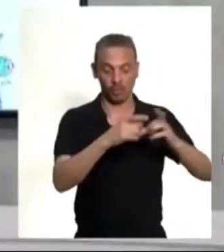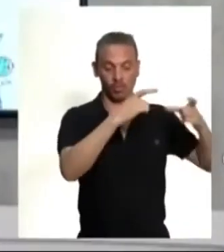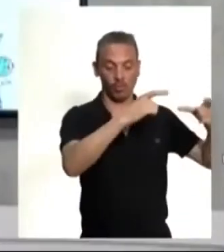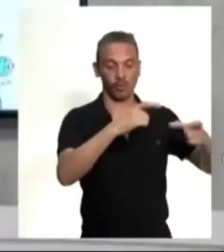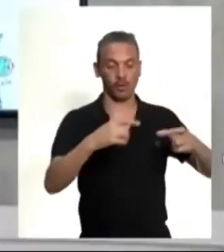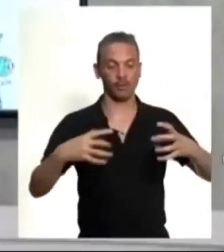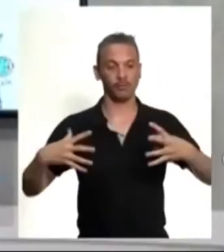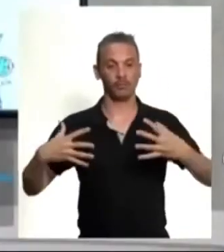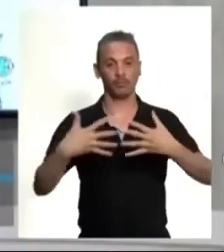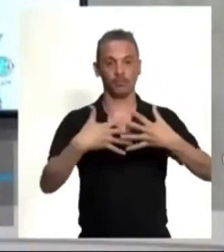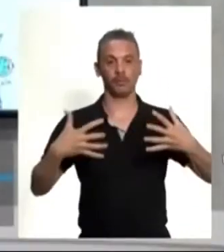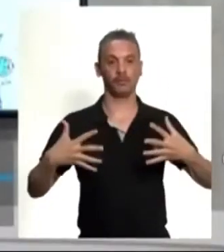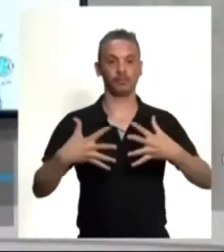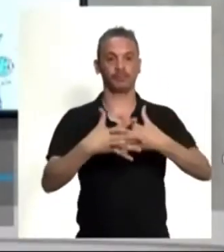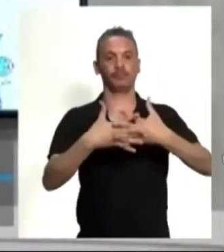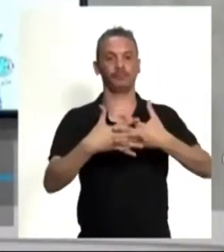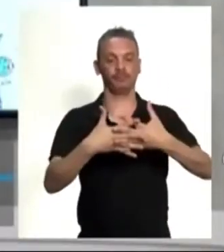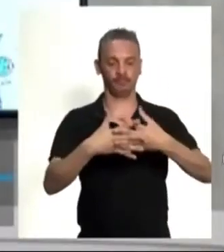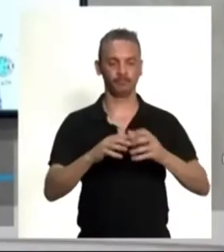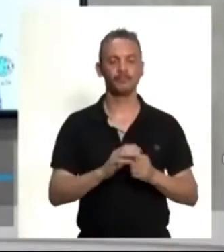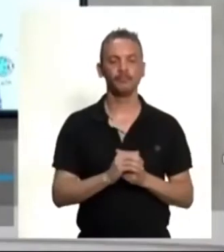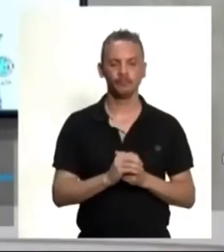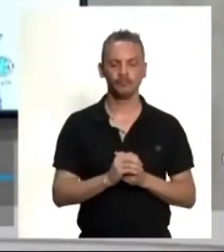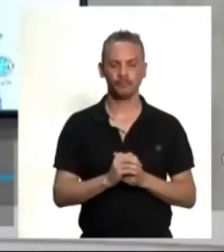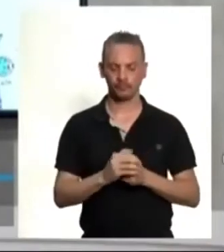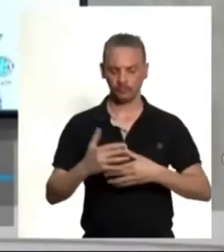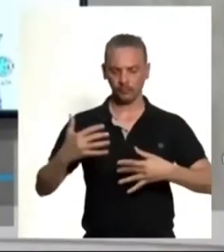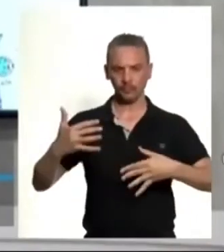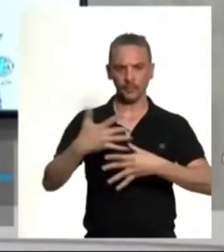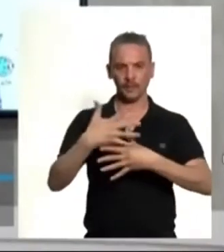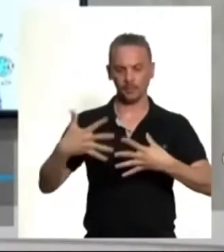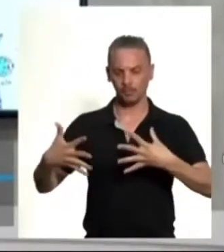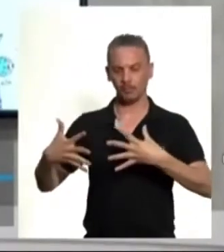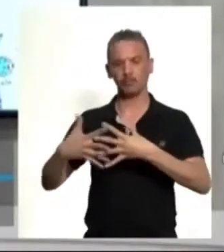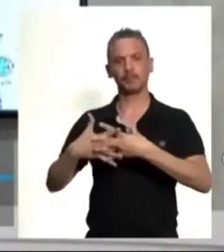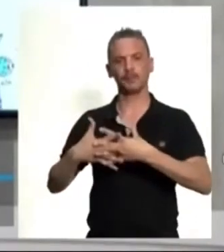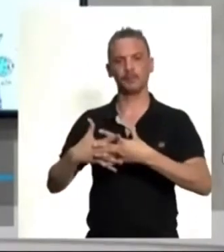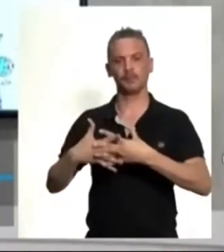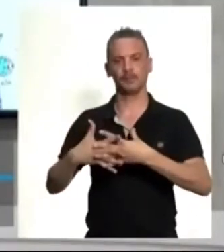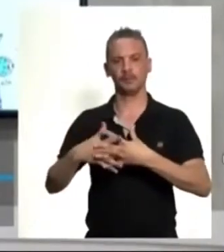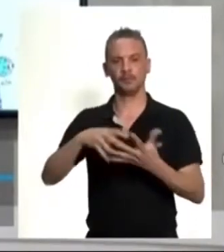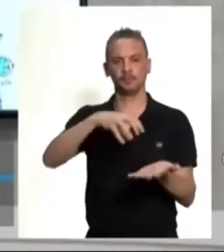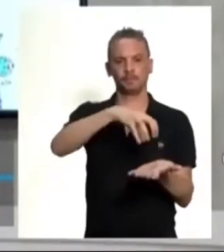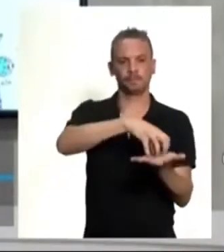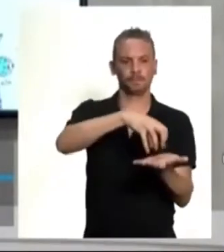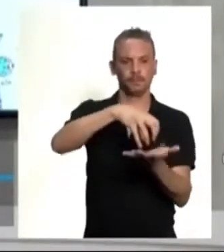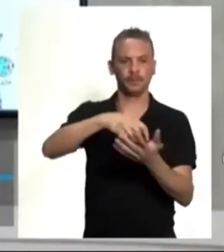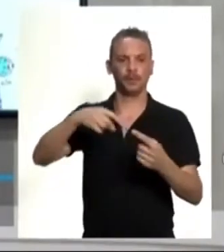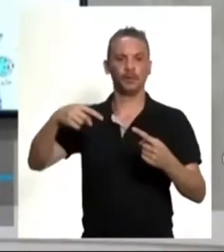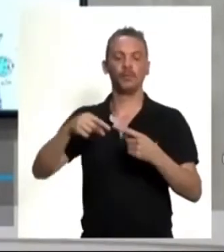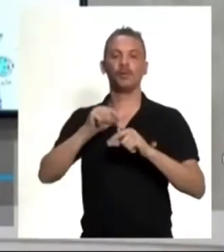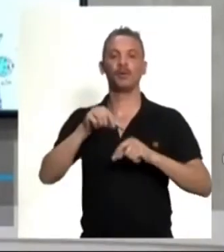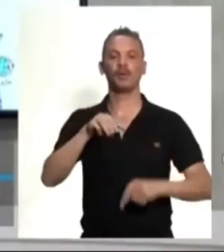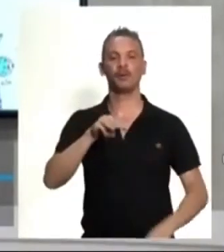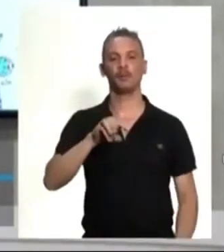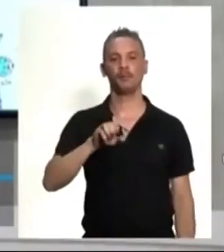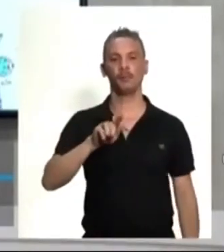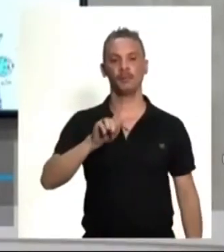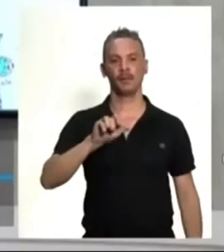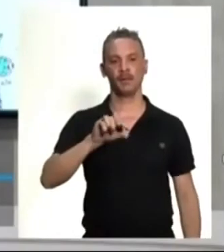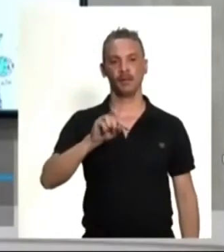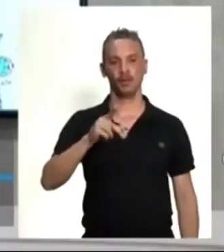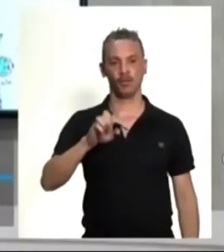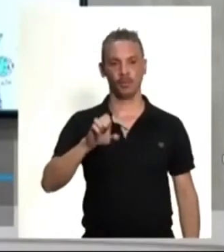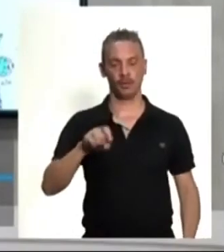cidades. Agora, a fusão de metrópoles gera uma megalópole. Nos